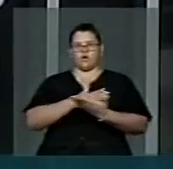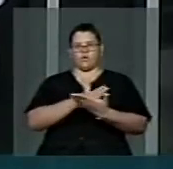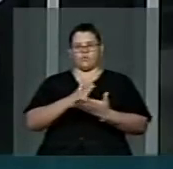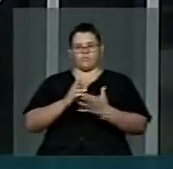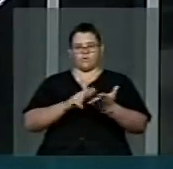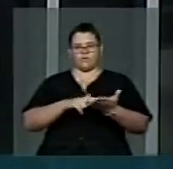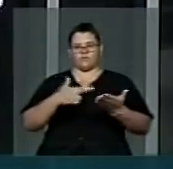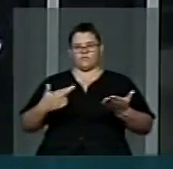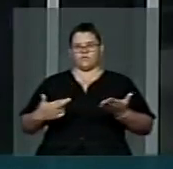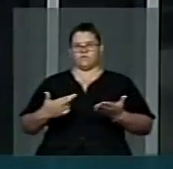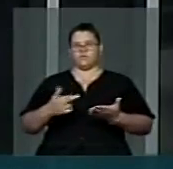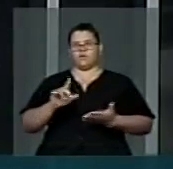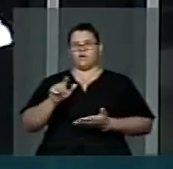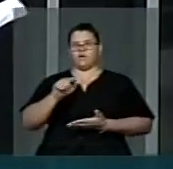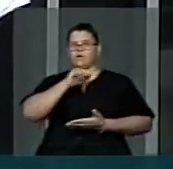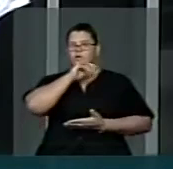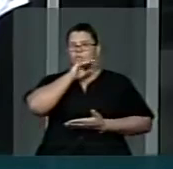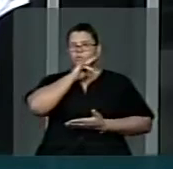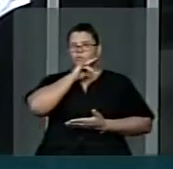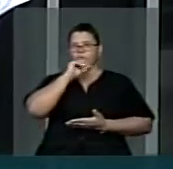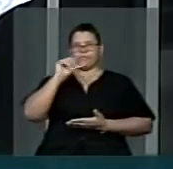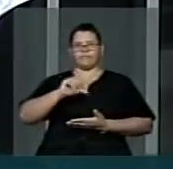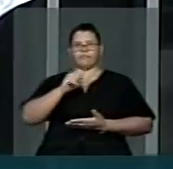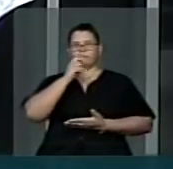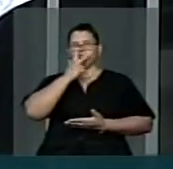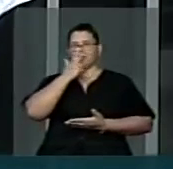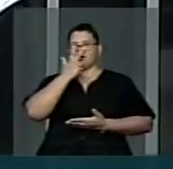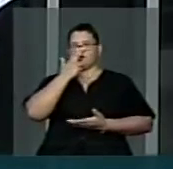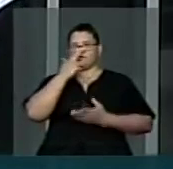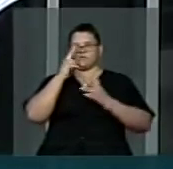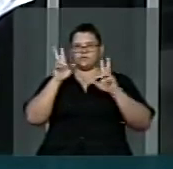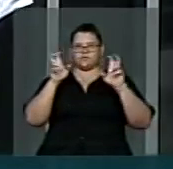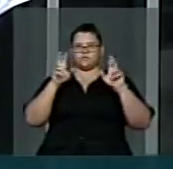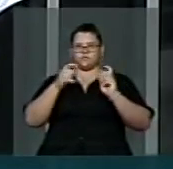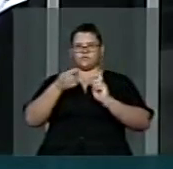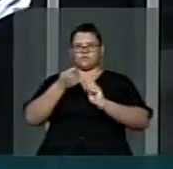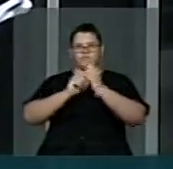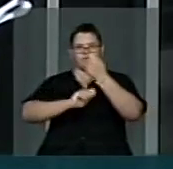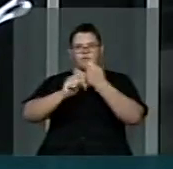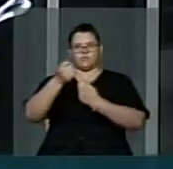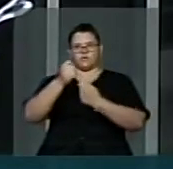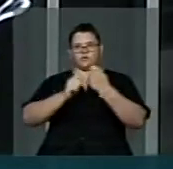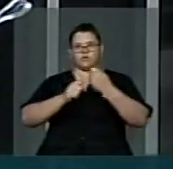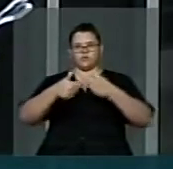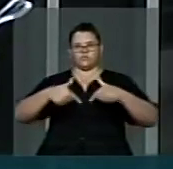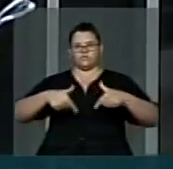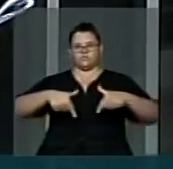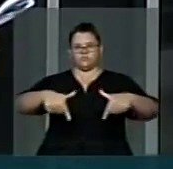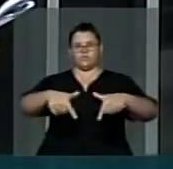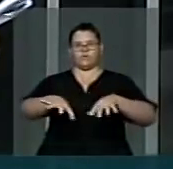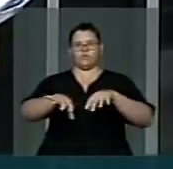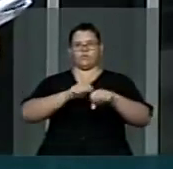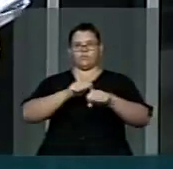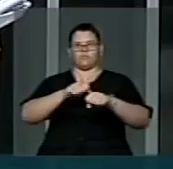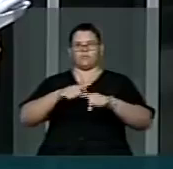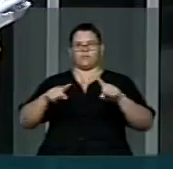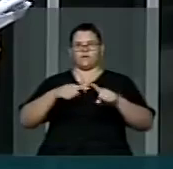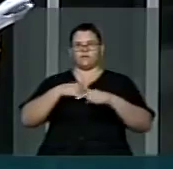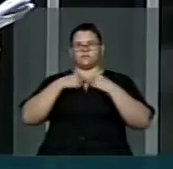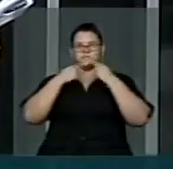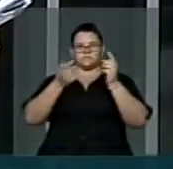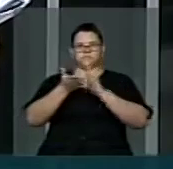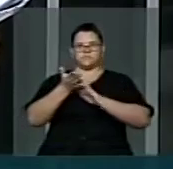pouco mais que fábricas de diplomas de qualidade duvidosa. Já o ENAD, de